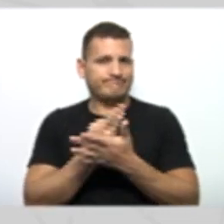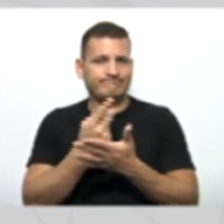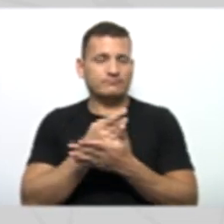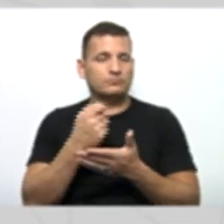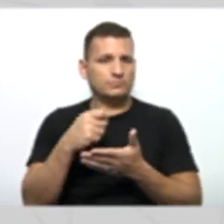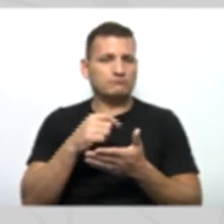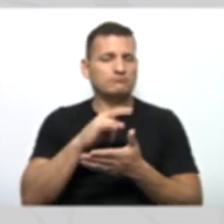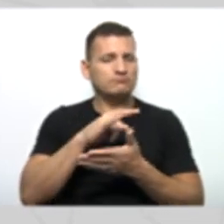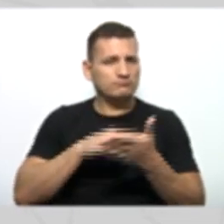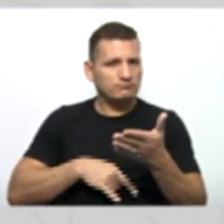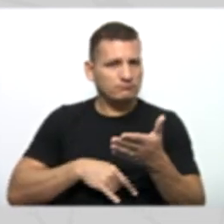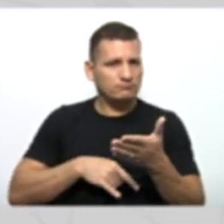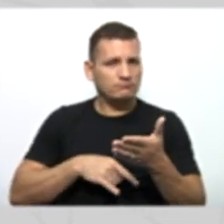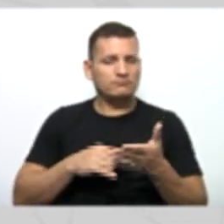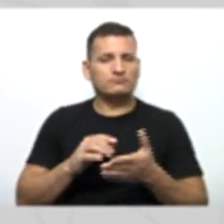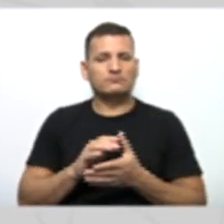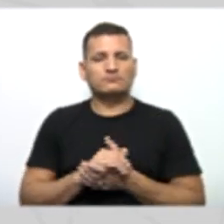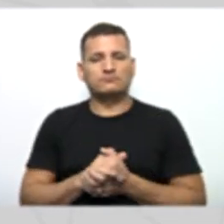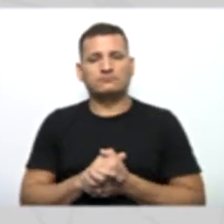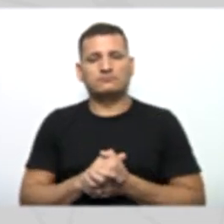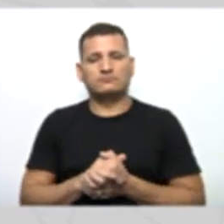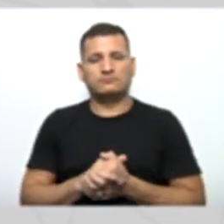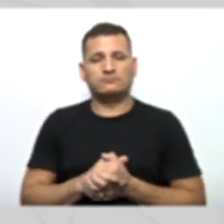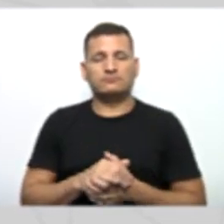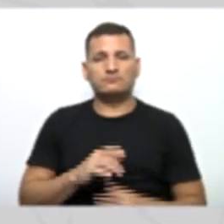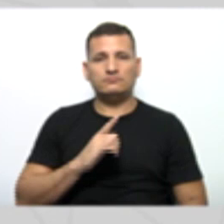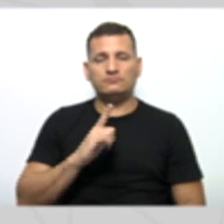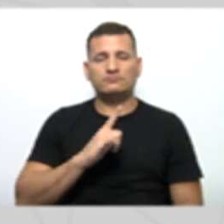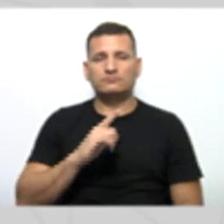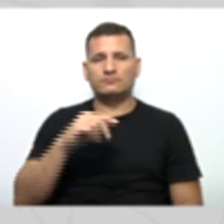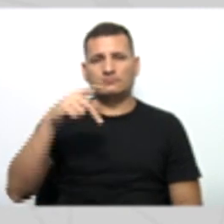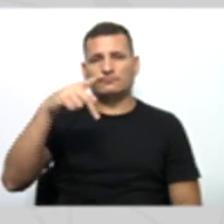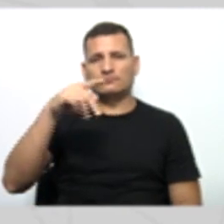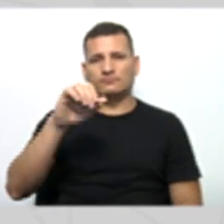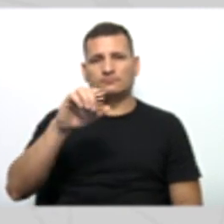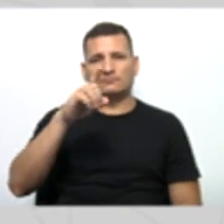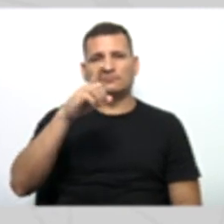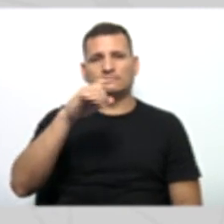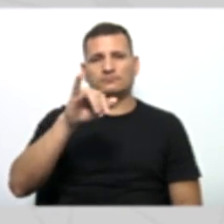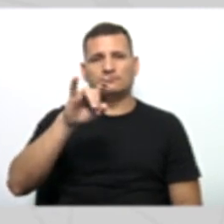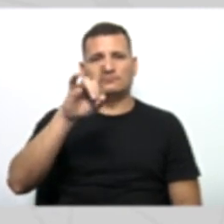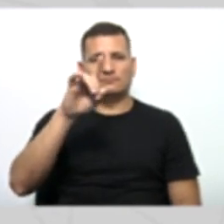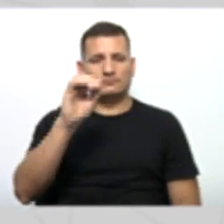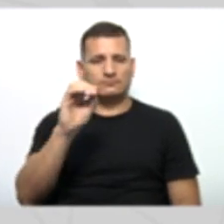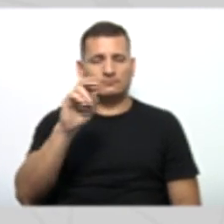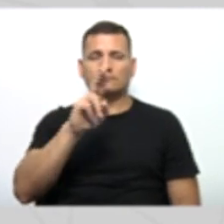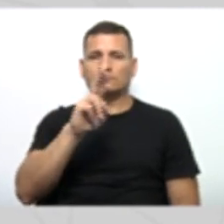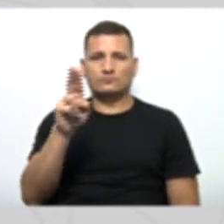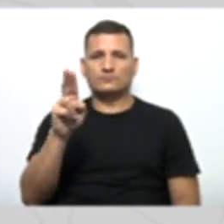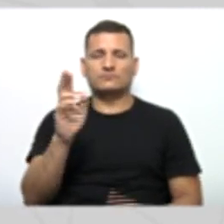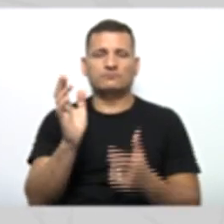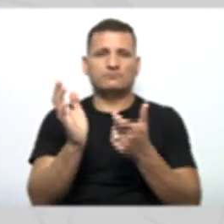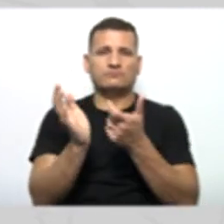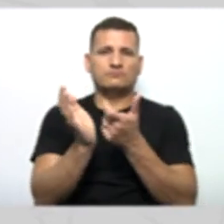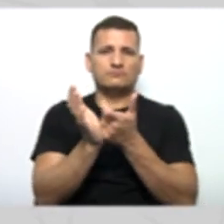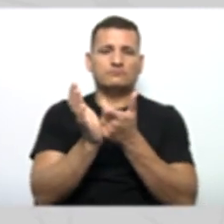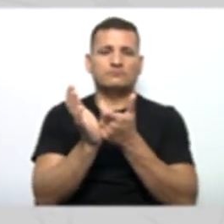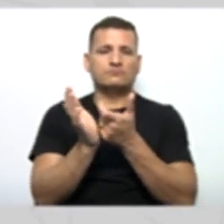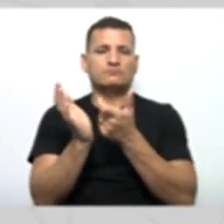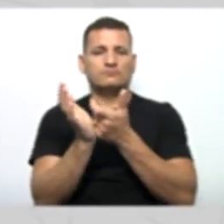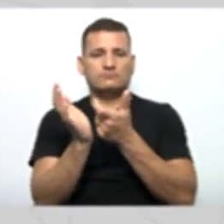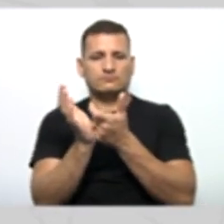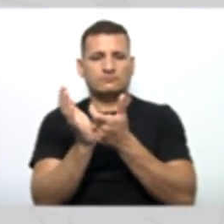vamos lá, ó. Eu tenho um pedido aqui, ó, como a classe, certo? O nome dela é pedido. E aí eu tenho aqui